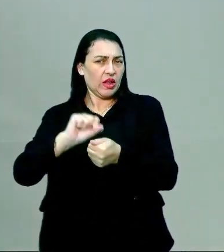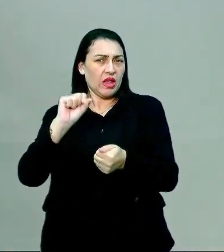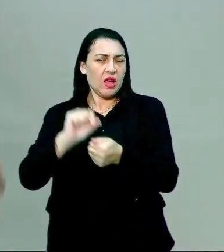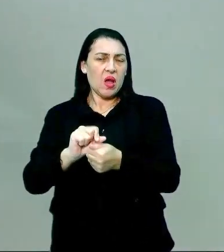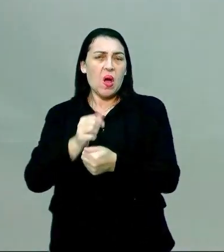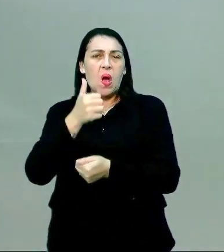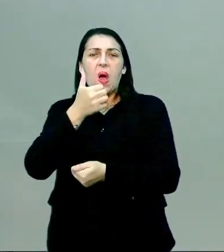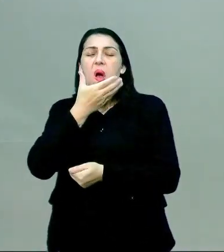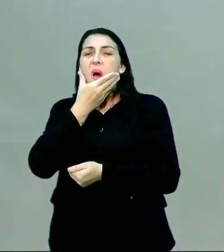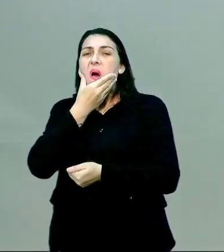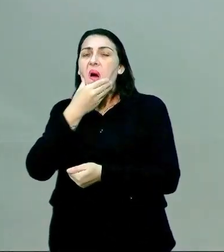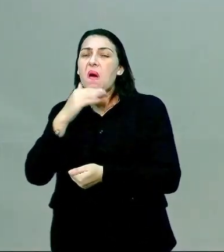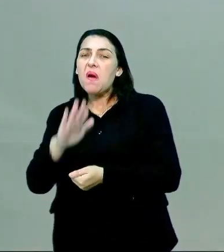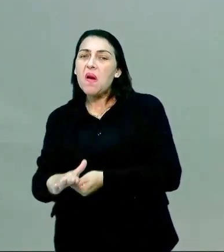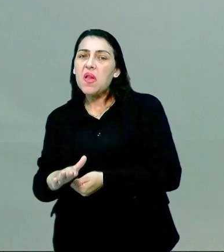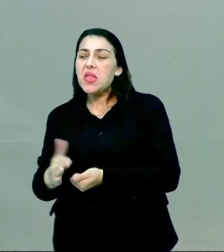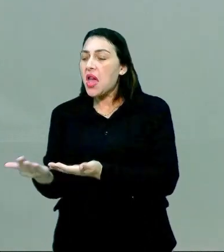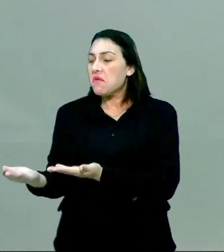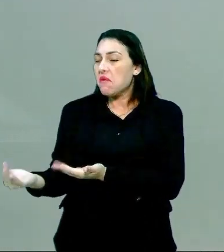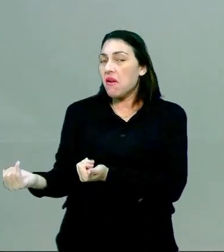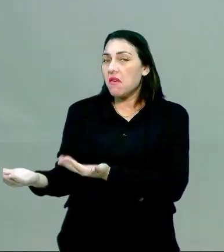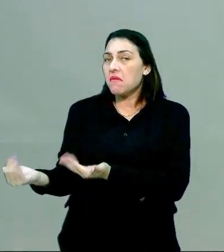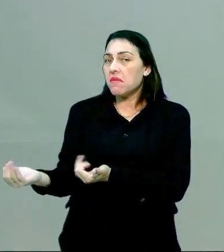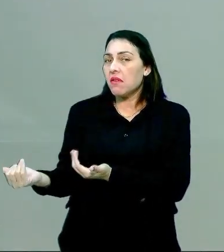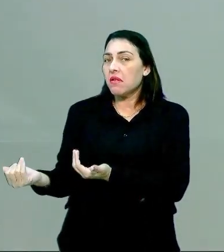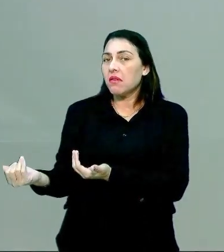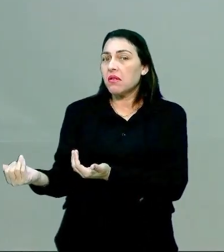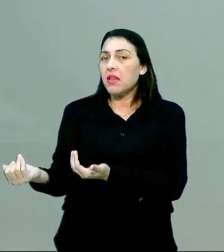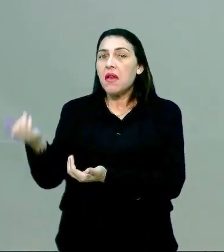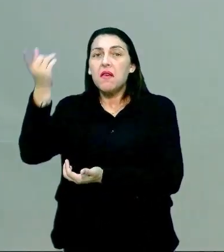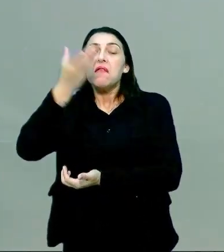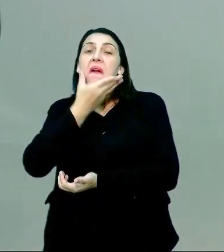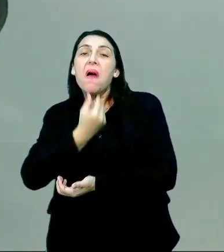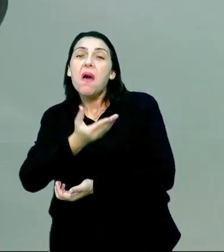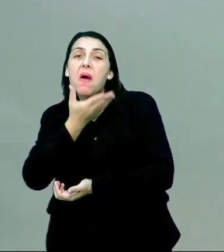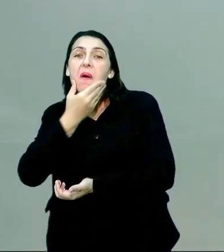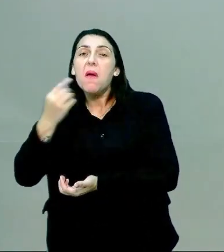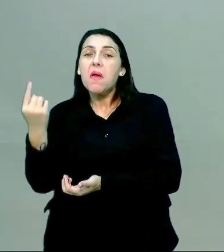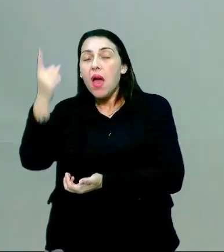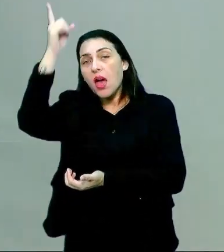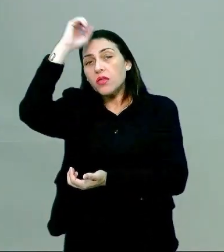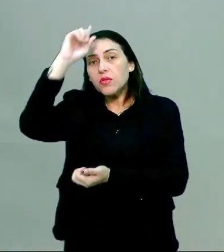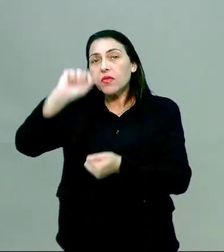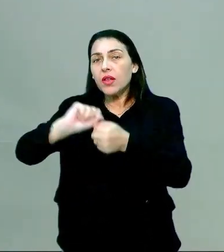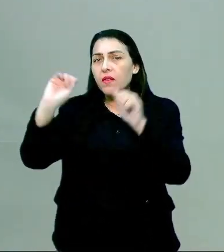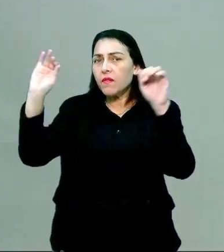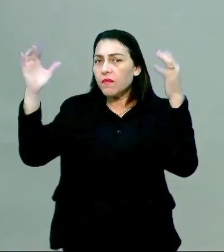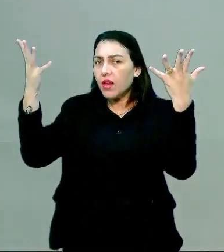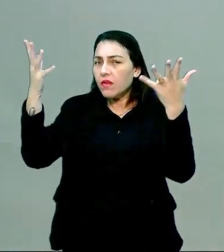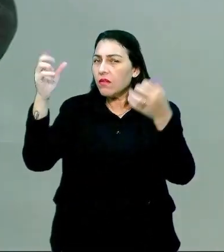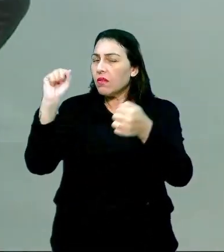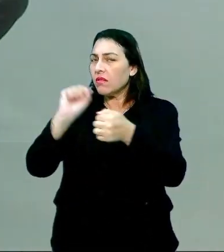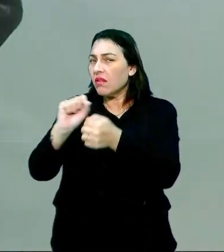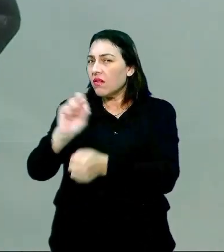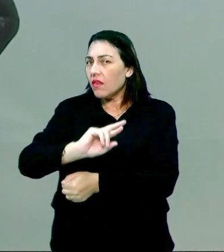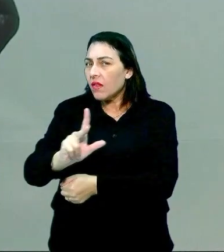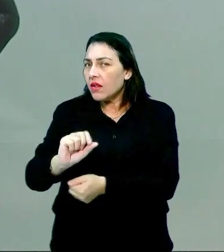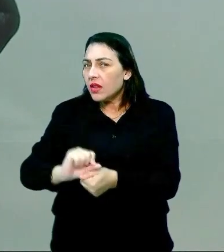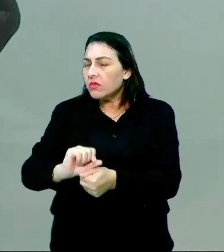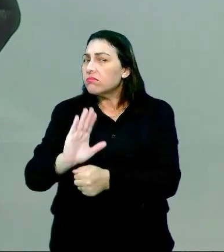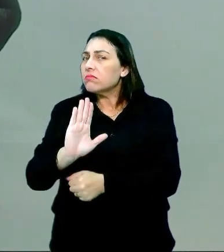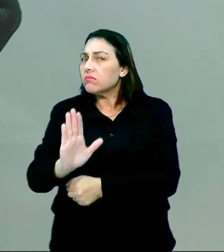menino, tá virando jovenzinho, tá virando homenzinho, vamos fazer uma festa. Você não vai fazer isso. Já